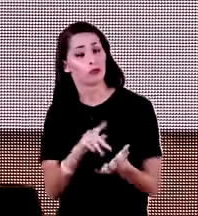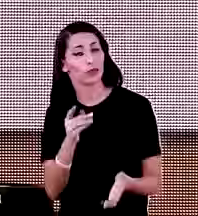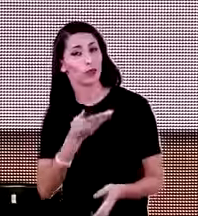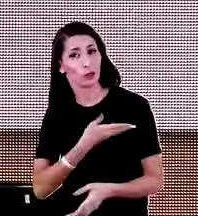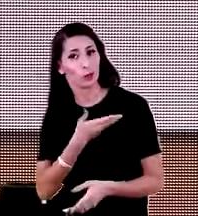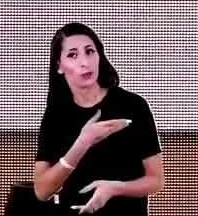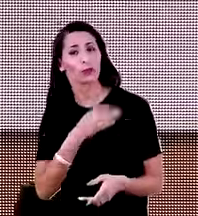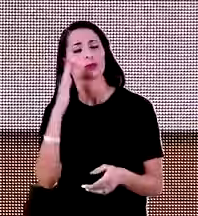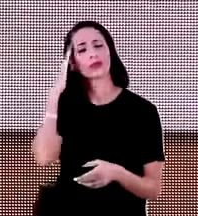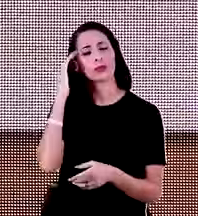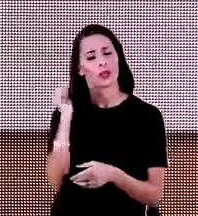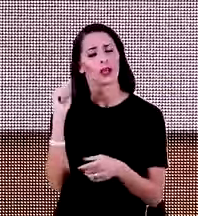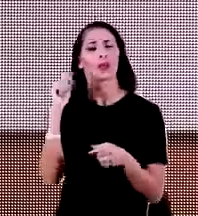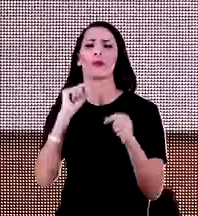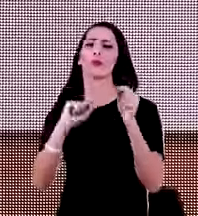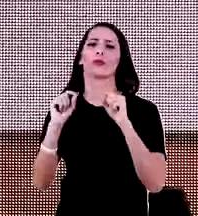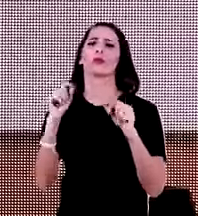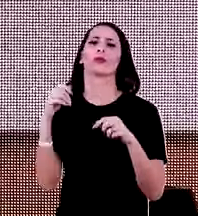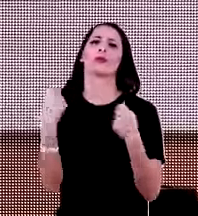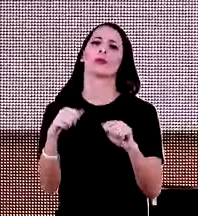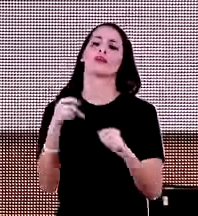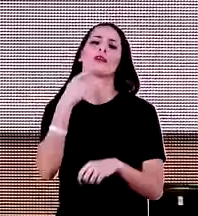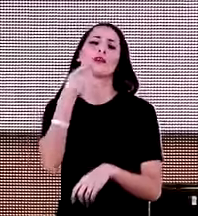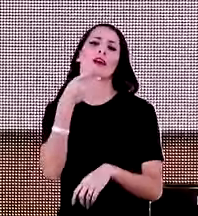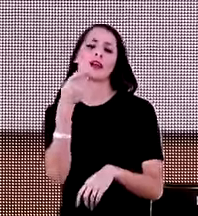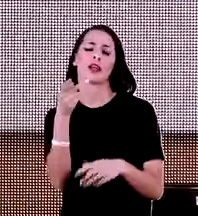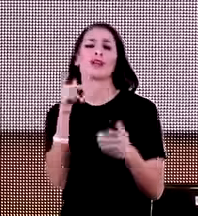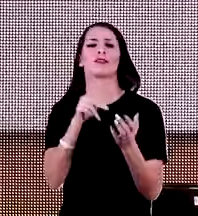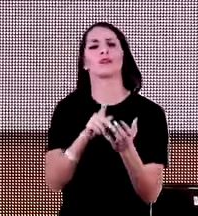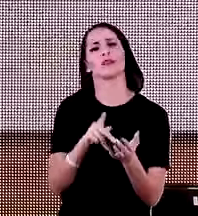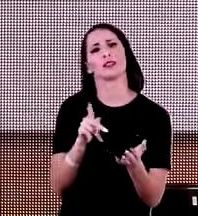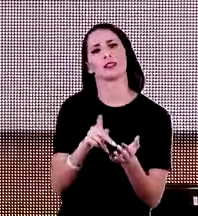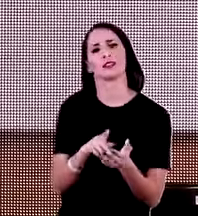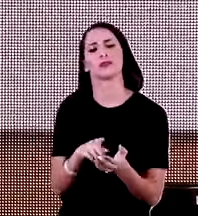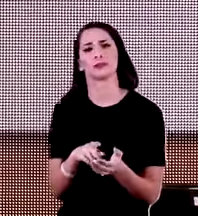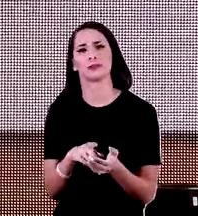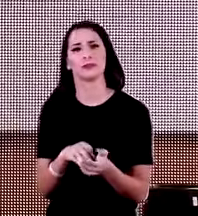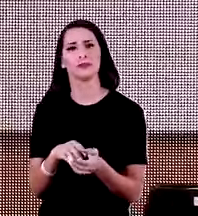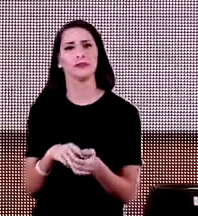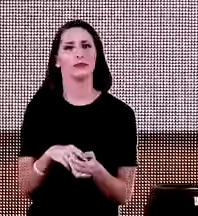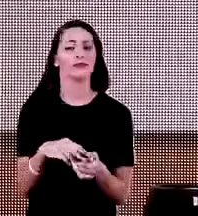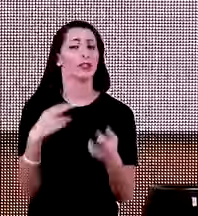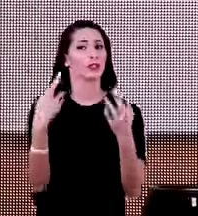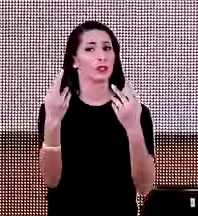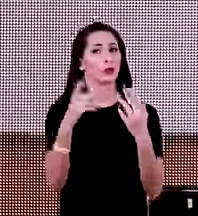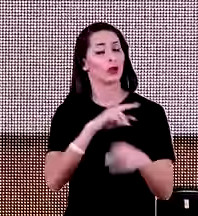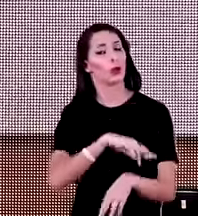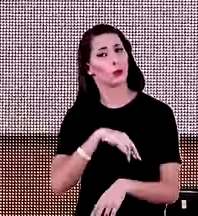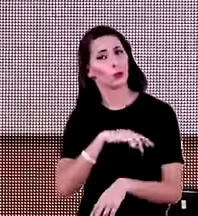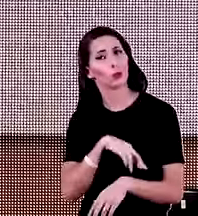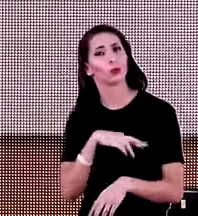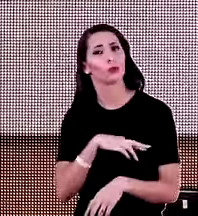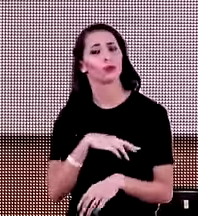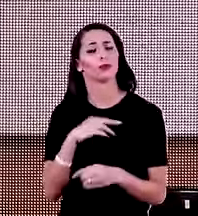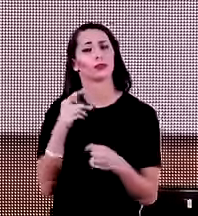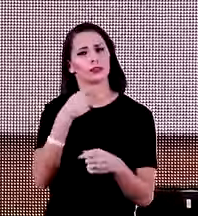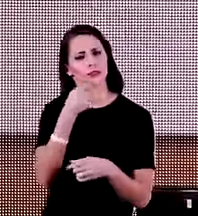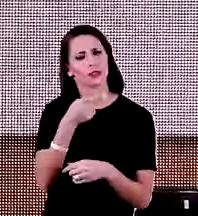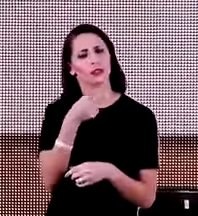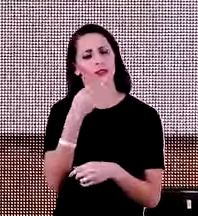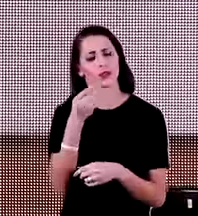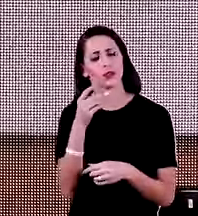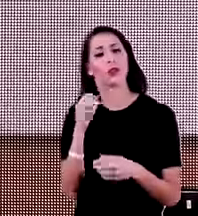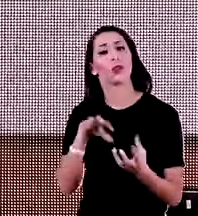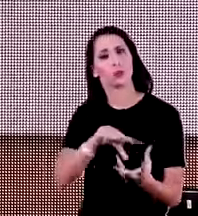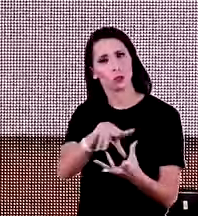certa. Foi exatamente isso que Ruth fez. No mundo, gente, onde tem muita gente cheia de boas intenções, alguém que chega e tem atitude, vale